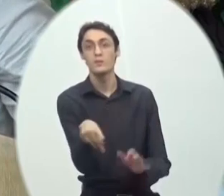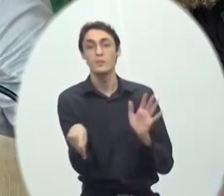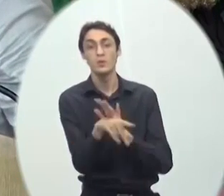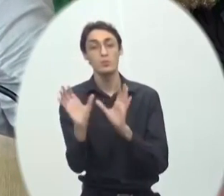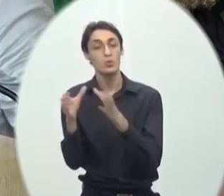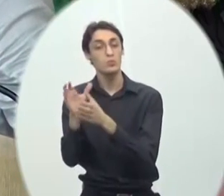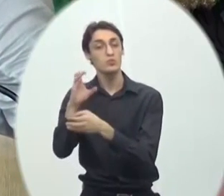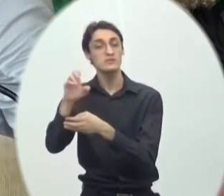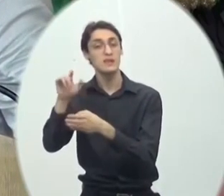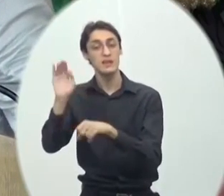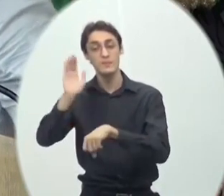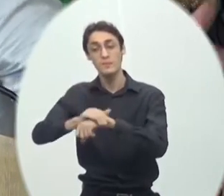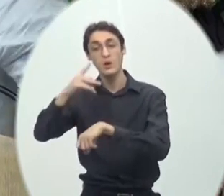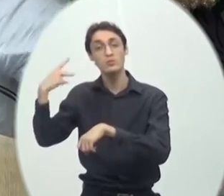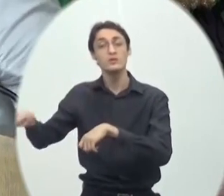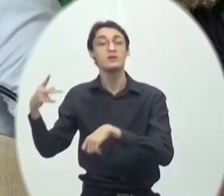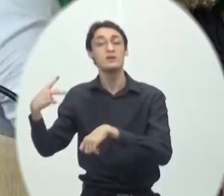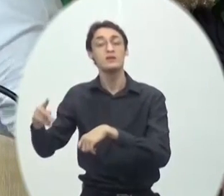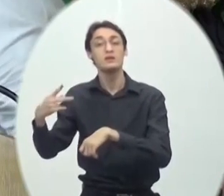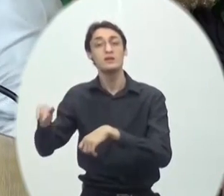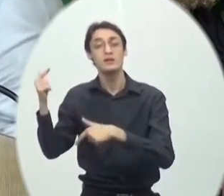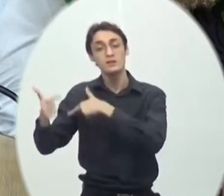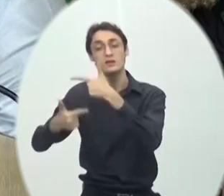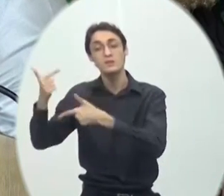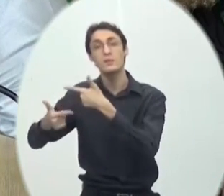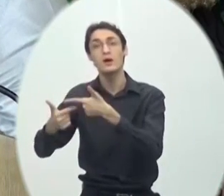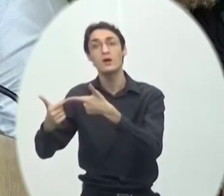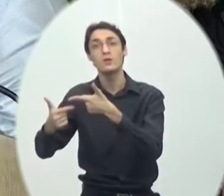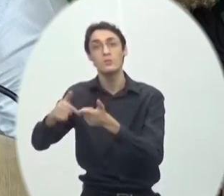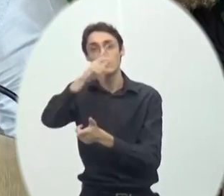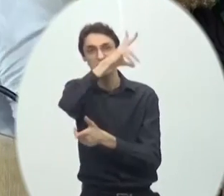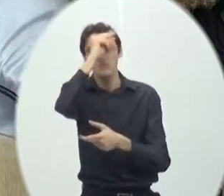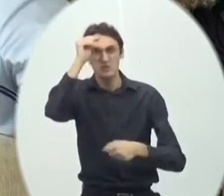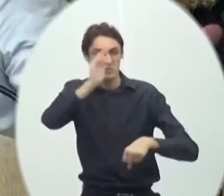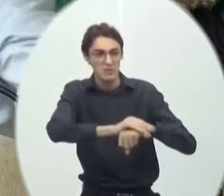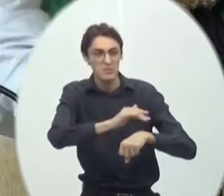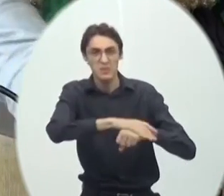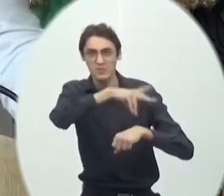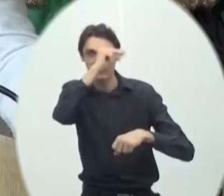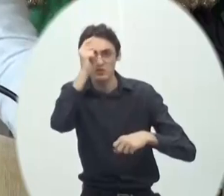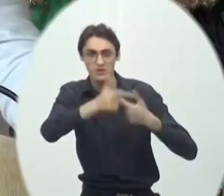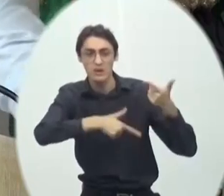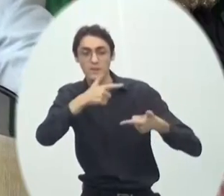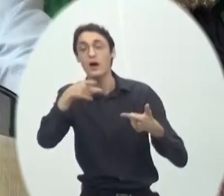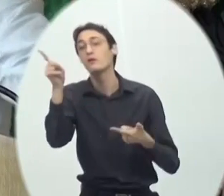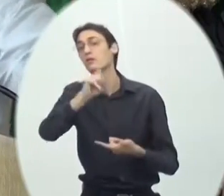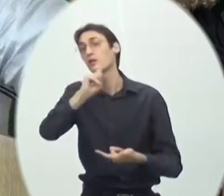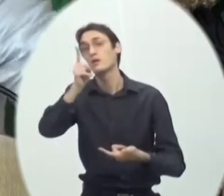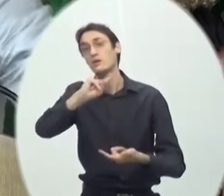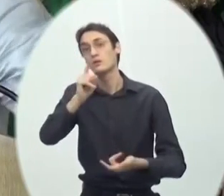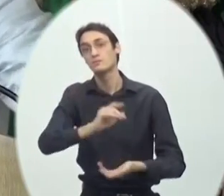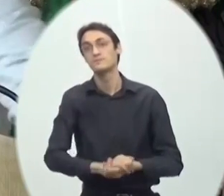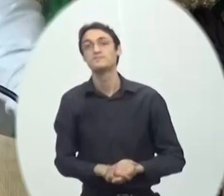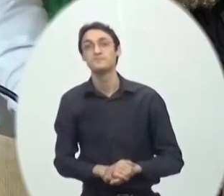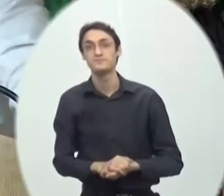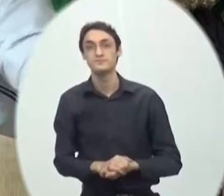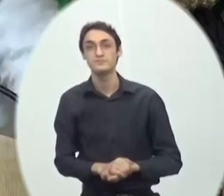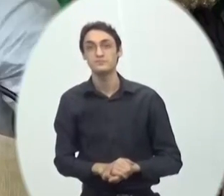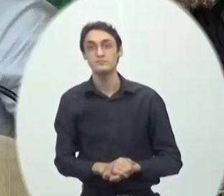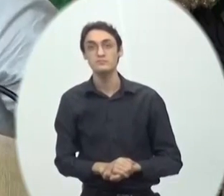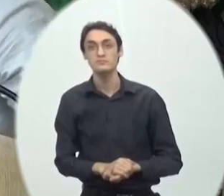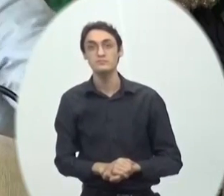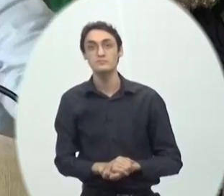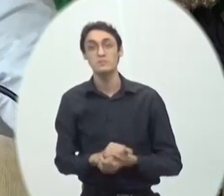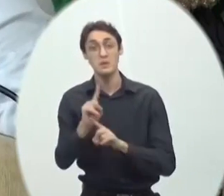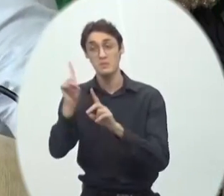Celesc. Isso não é função da prefeitura. Mas o poder público se fechou, se blindou. Ninguém